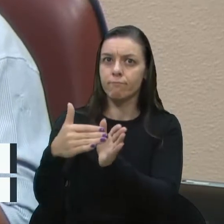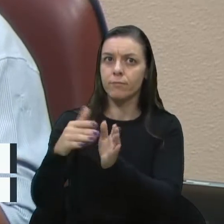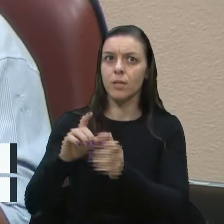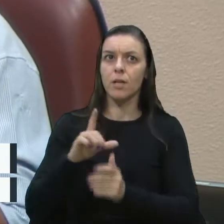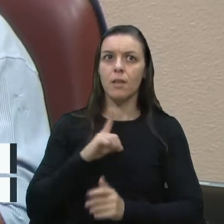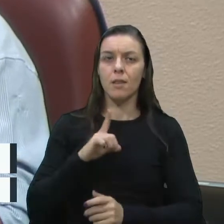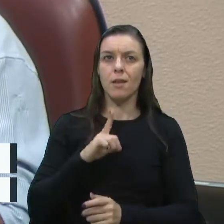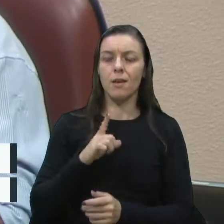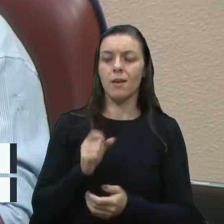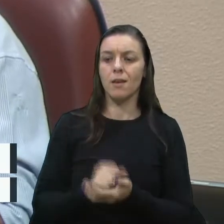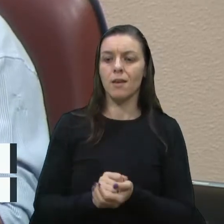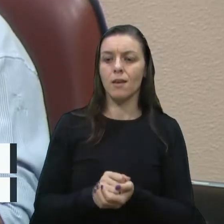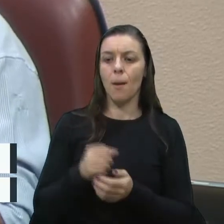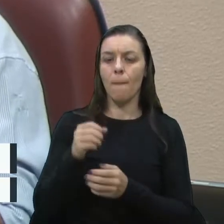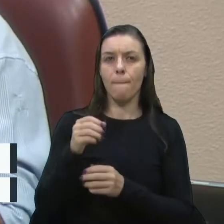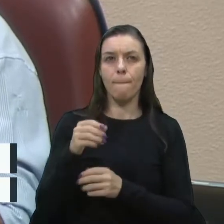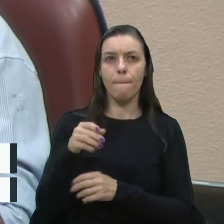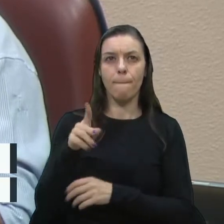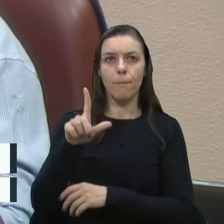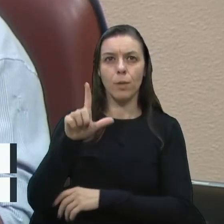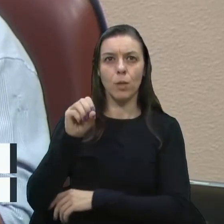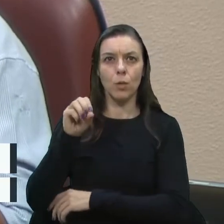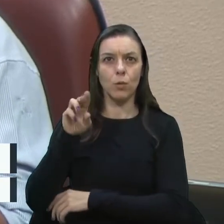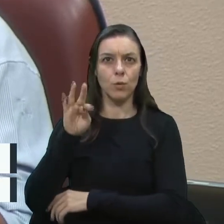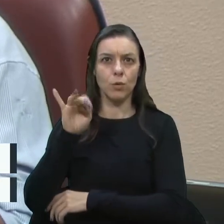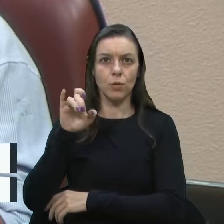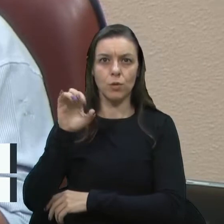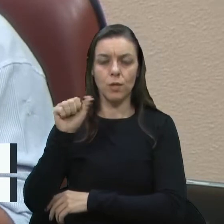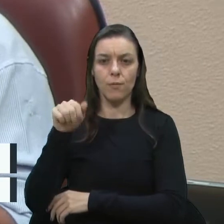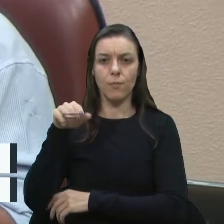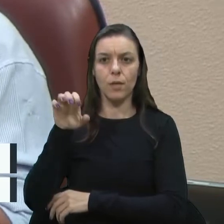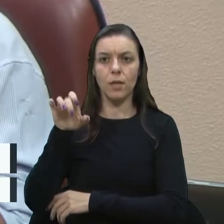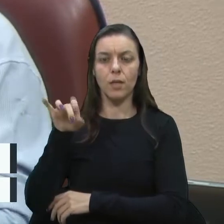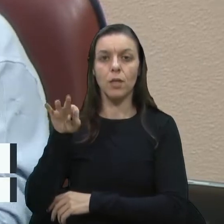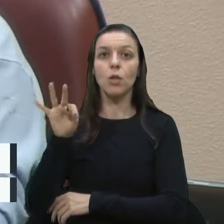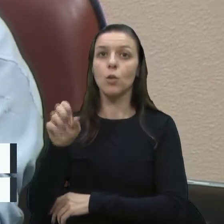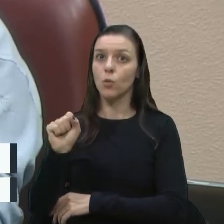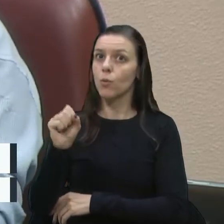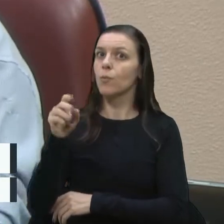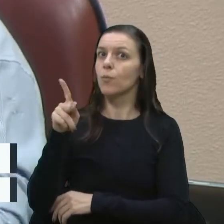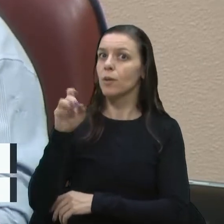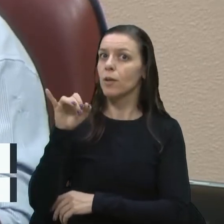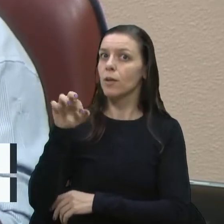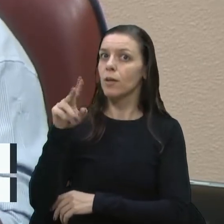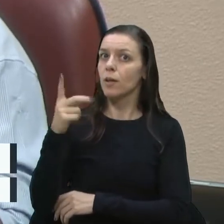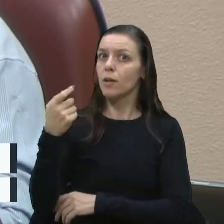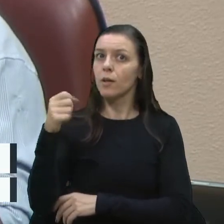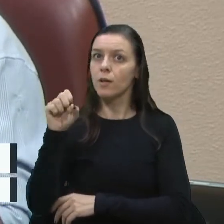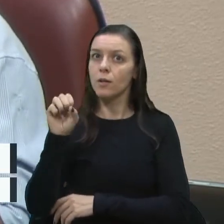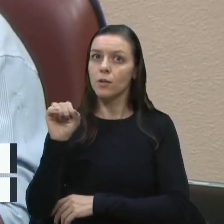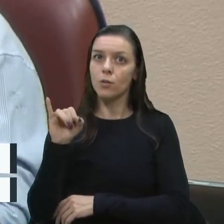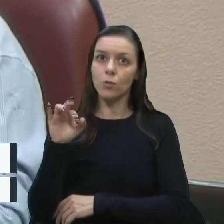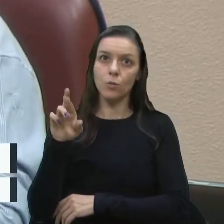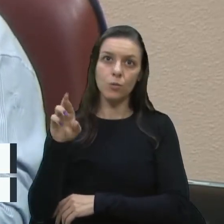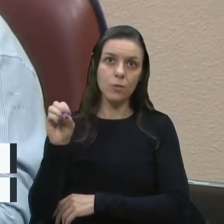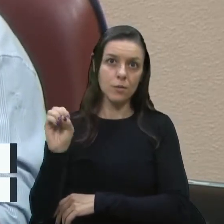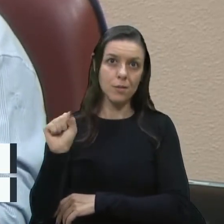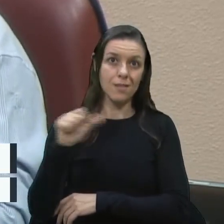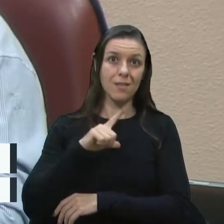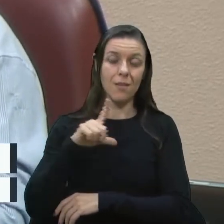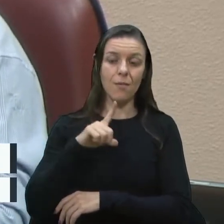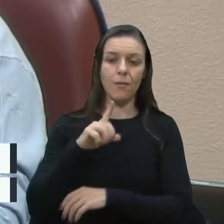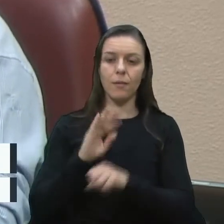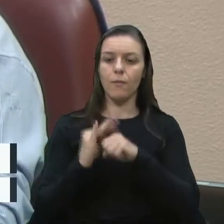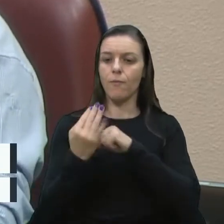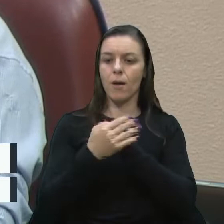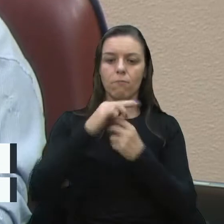questão do loteamento de Pinheiros, que é histórico, o problema. Nós temos o Cachoeirinho no Pioneiro, que precisa ser resolvido, e o de Lázaro nem